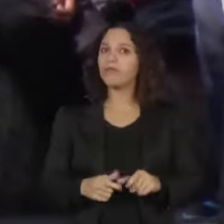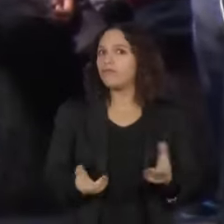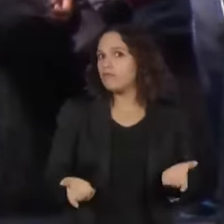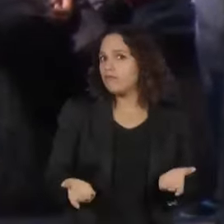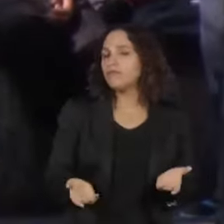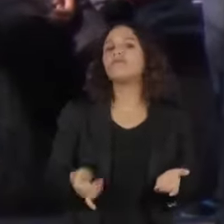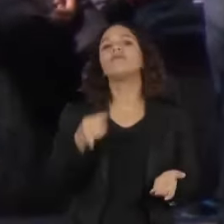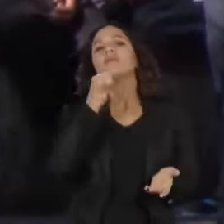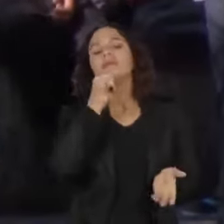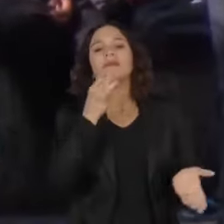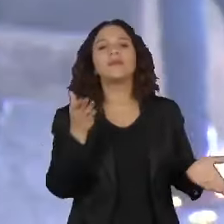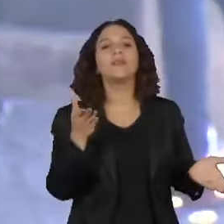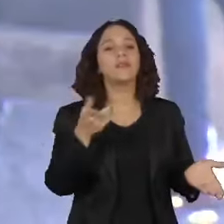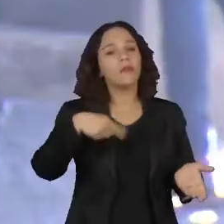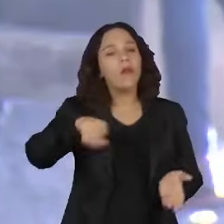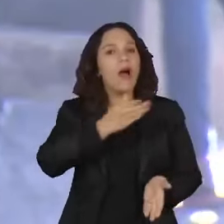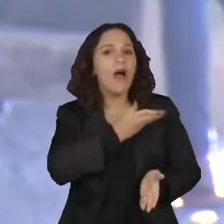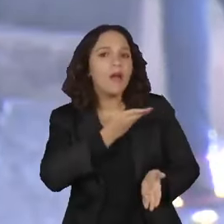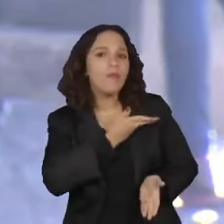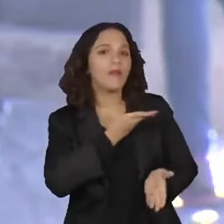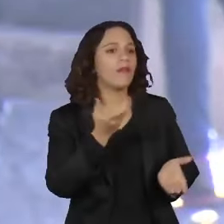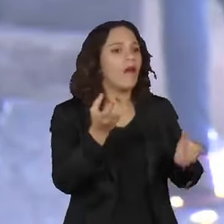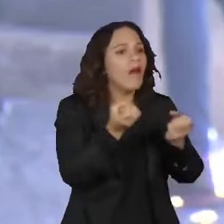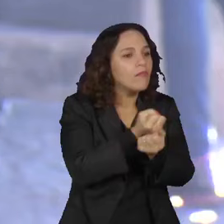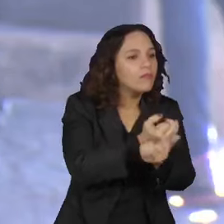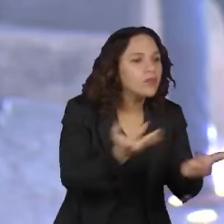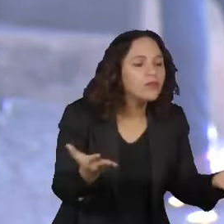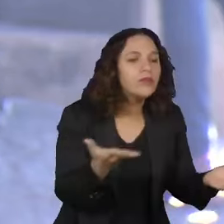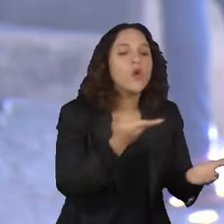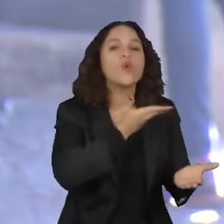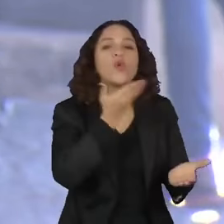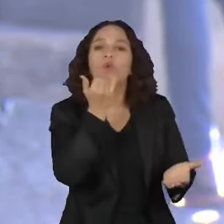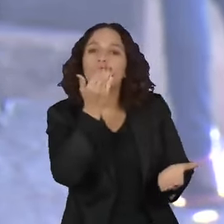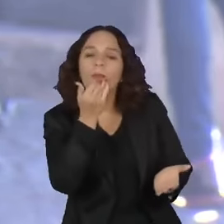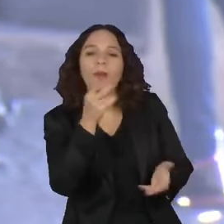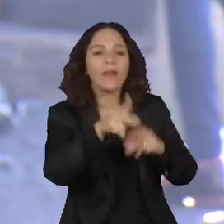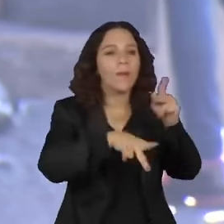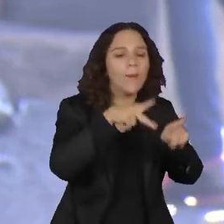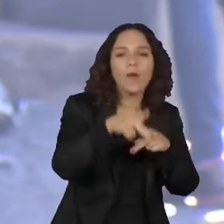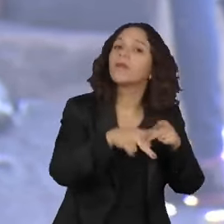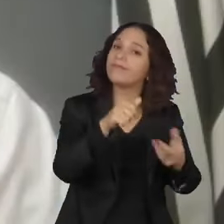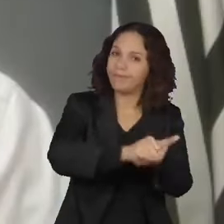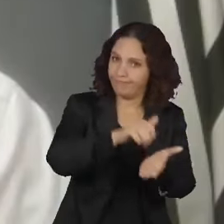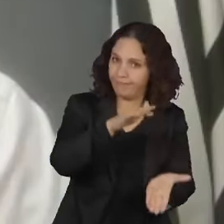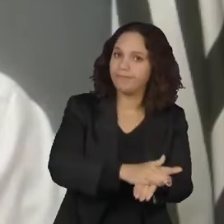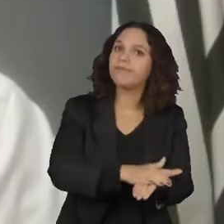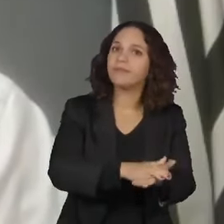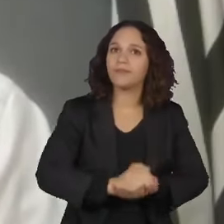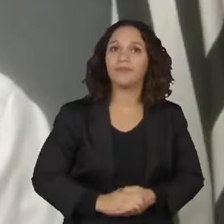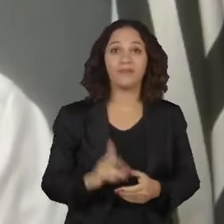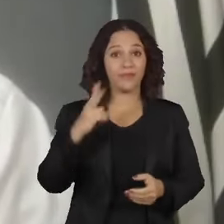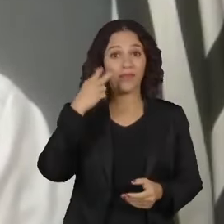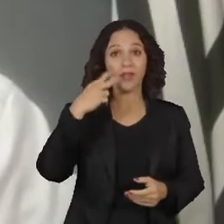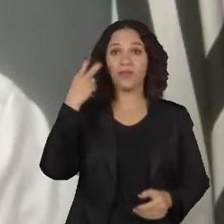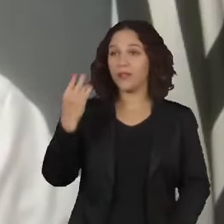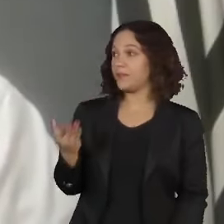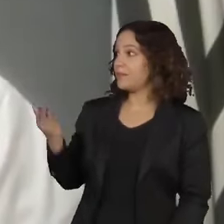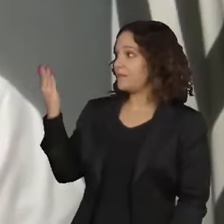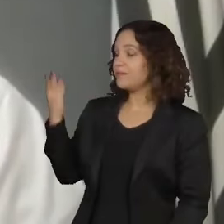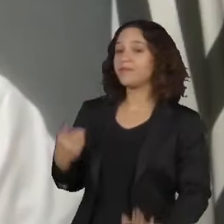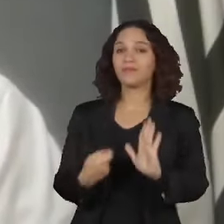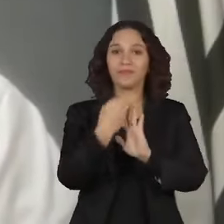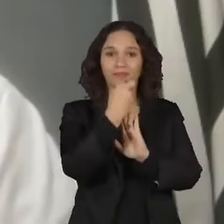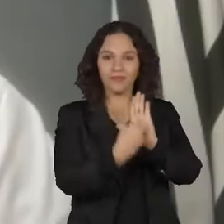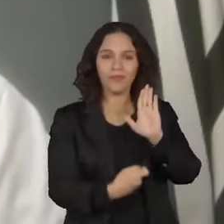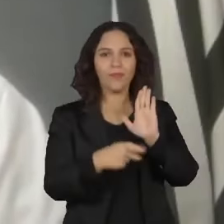uma ação emergencial entre amigos para distribuir comida para população de rua seria multada o vereador Rubinho Nunes autor do